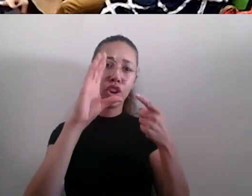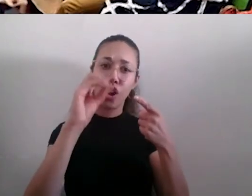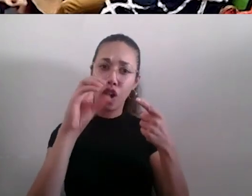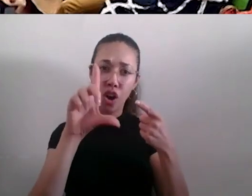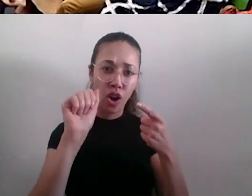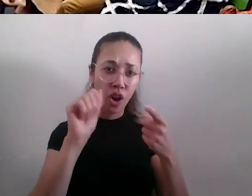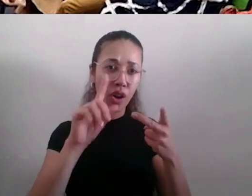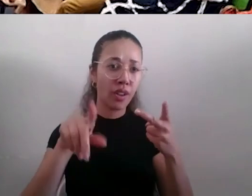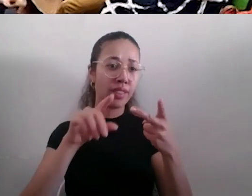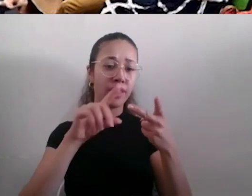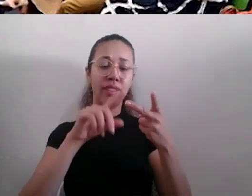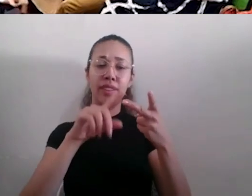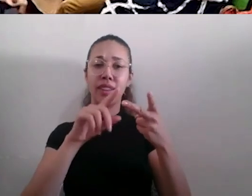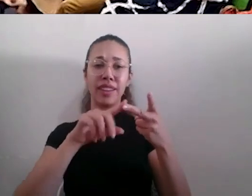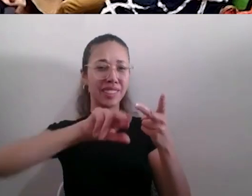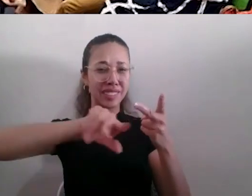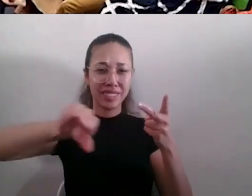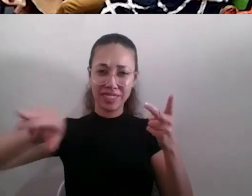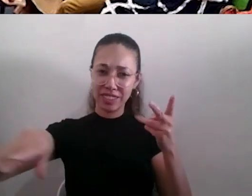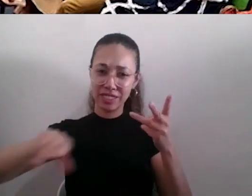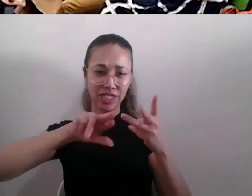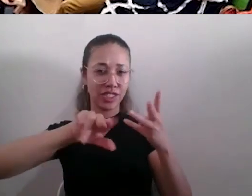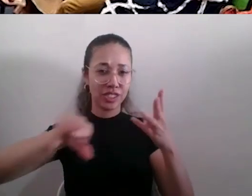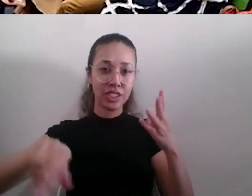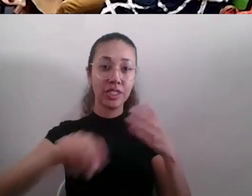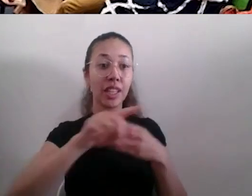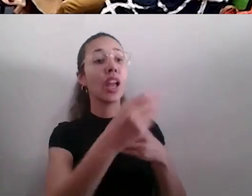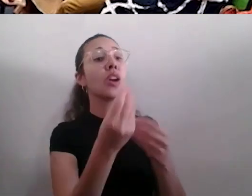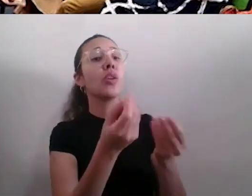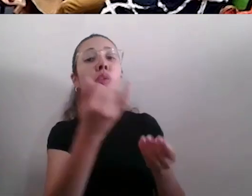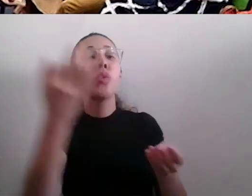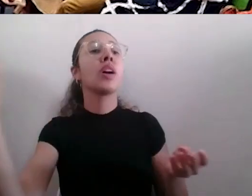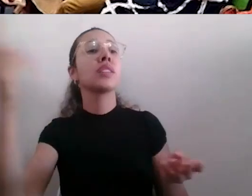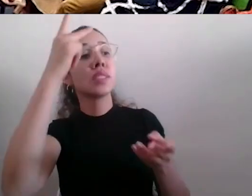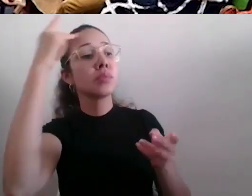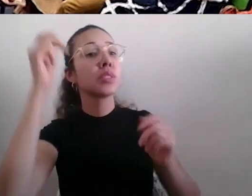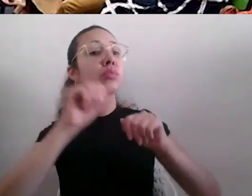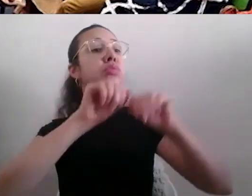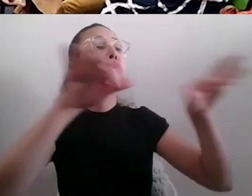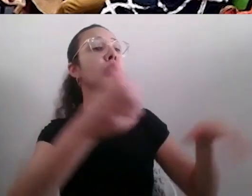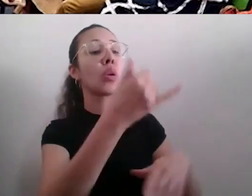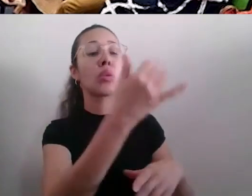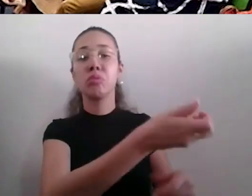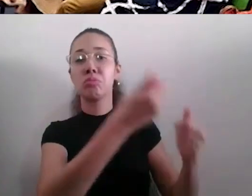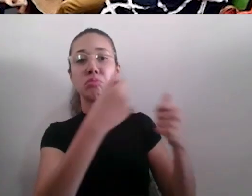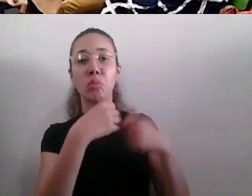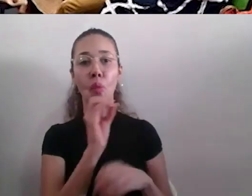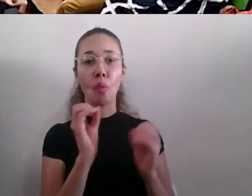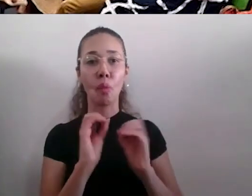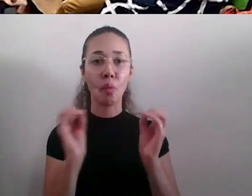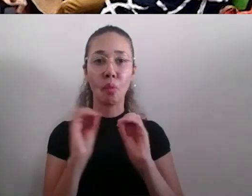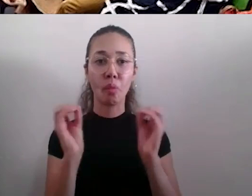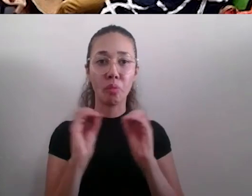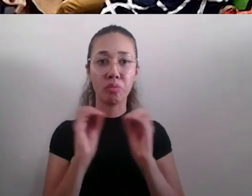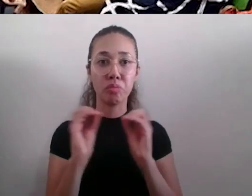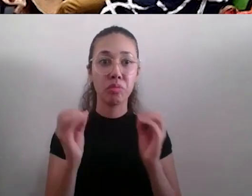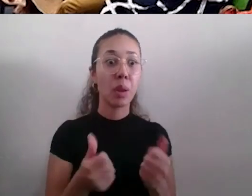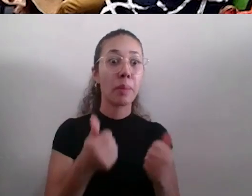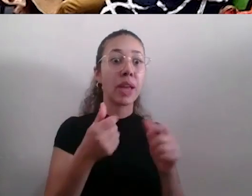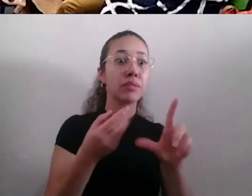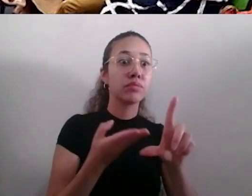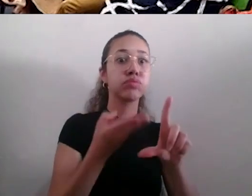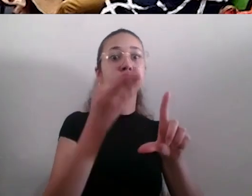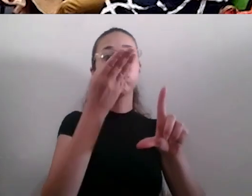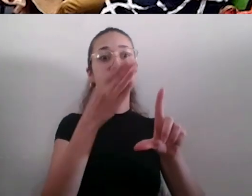vários podcasts para eles. Eles não dão os dados para a gente não tem a menor ideia. Quem ouve, nem de audiência, a gente não sabe. A gente vê